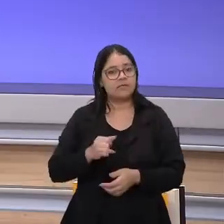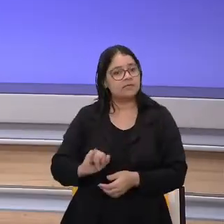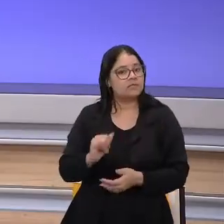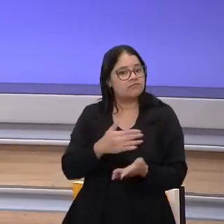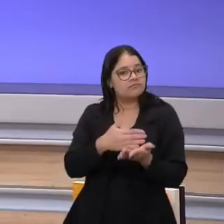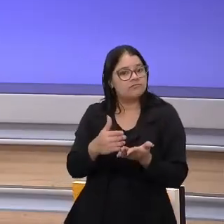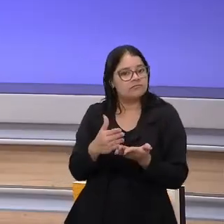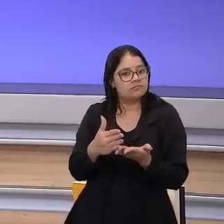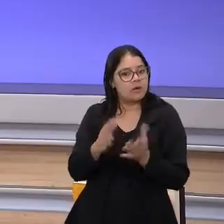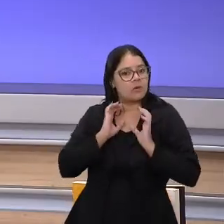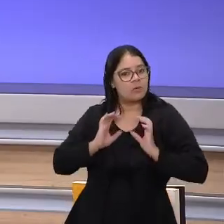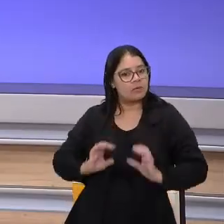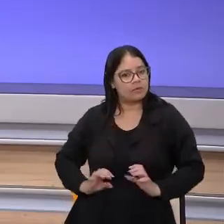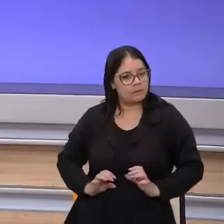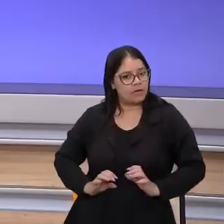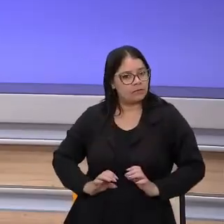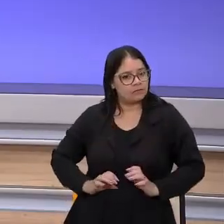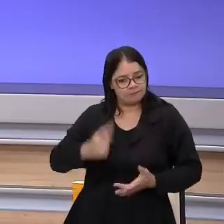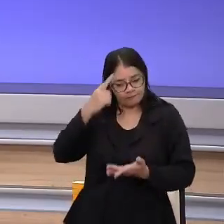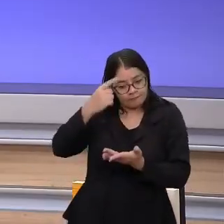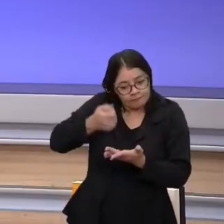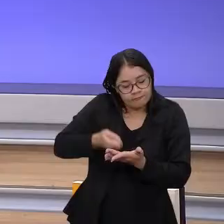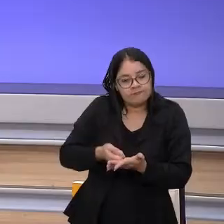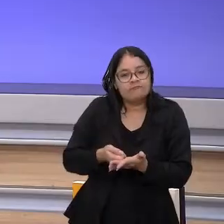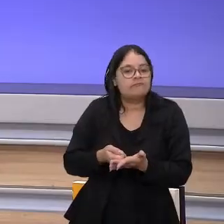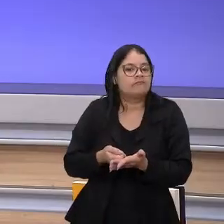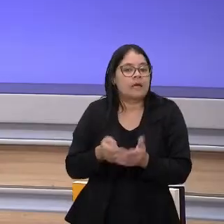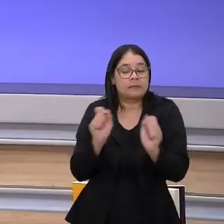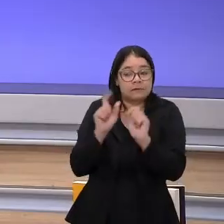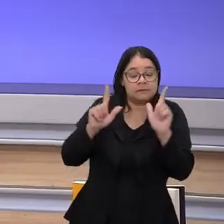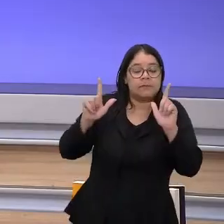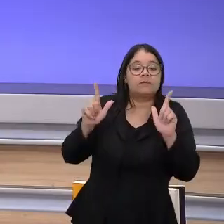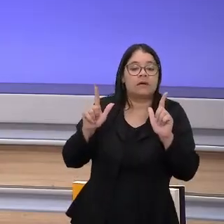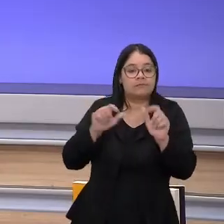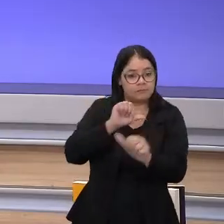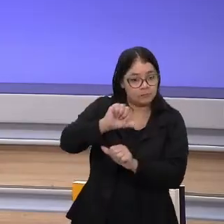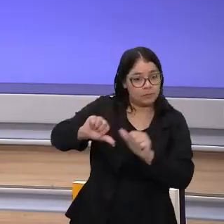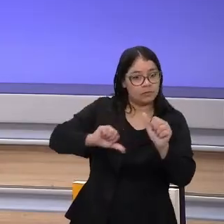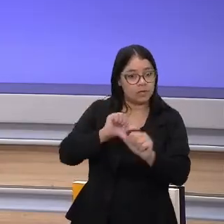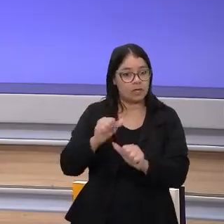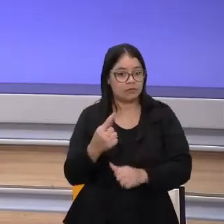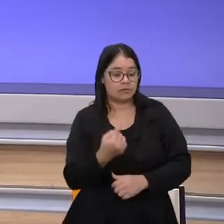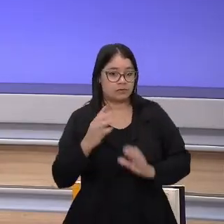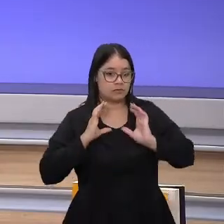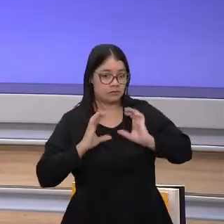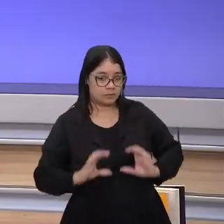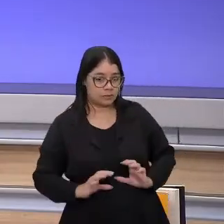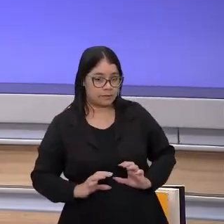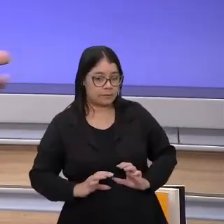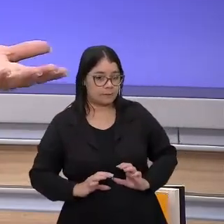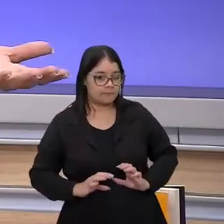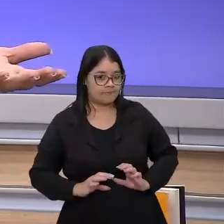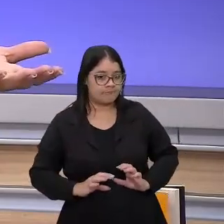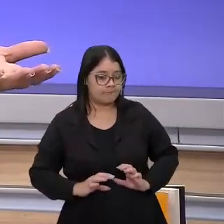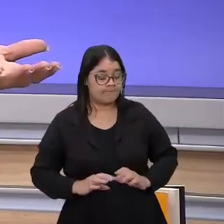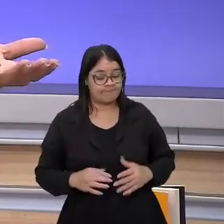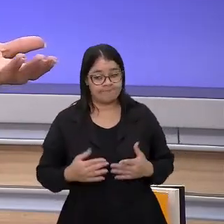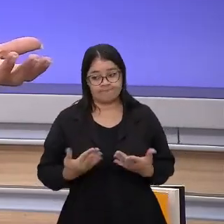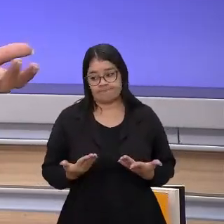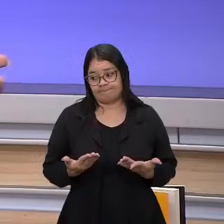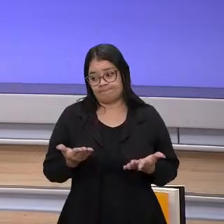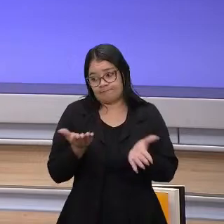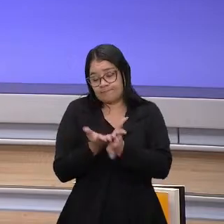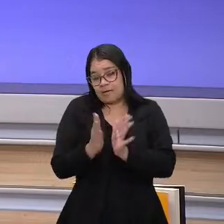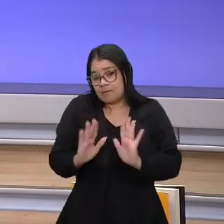tomar atitudes, a despertar e começar a mudar as nossas ações, isso